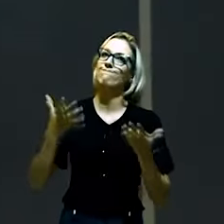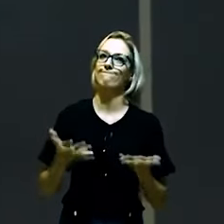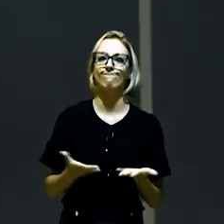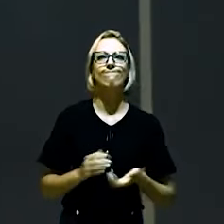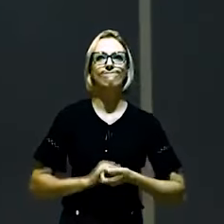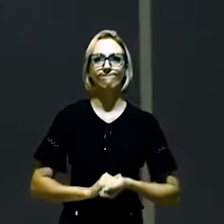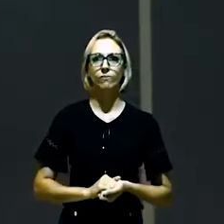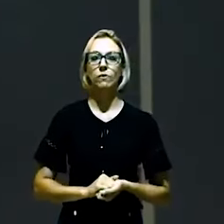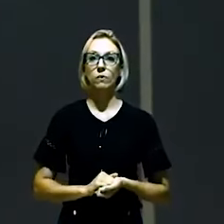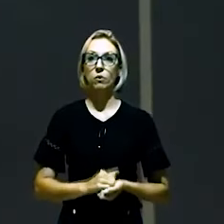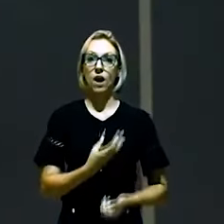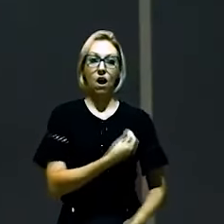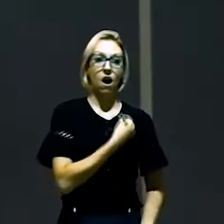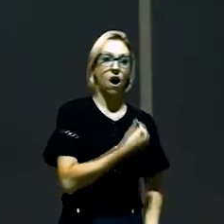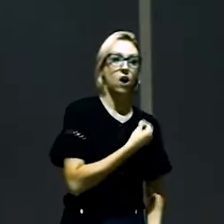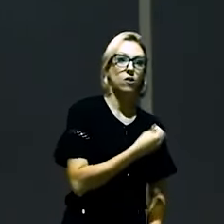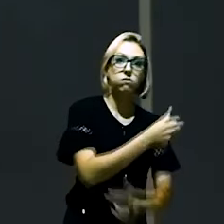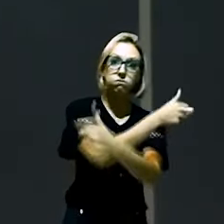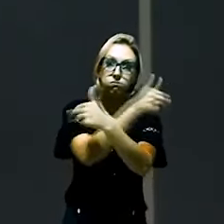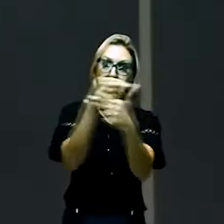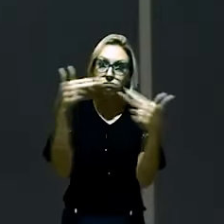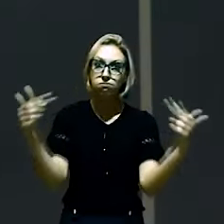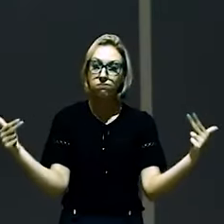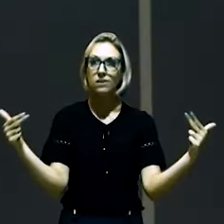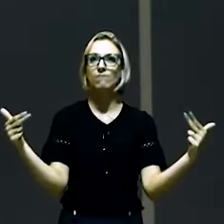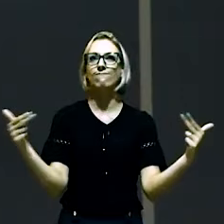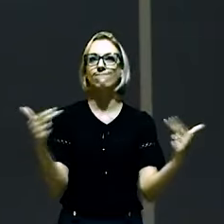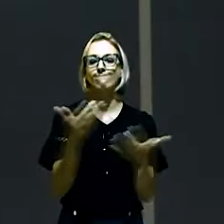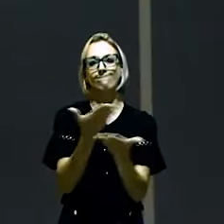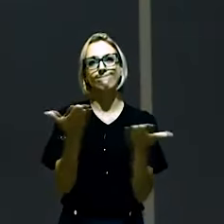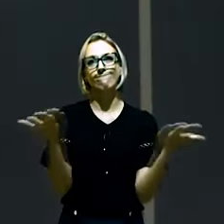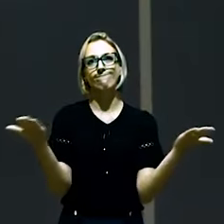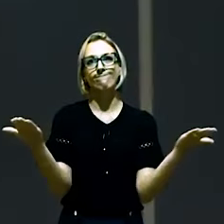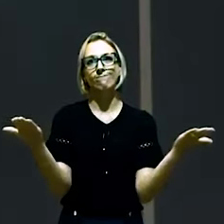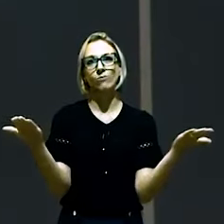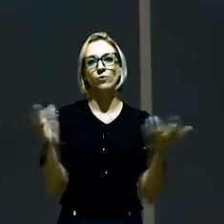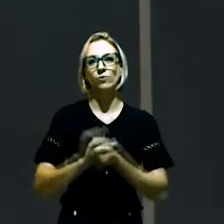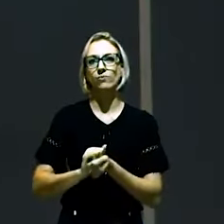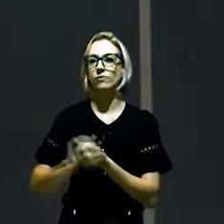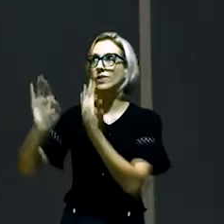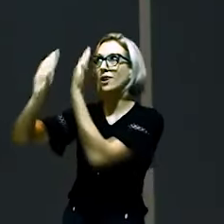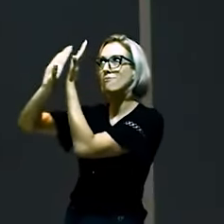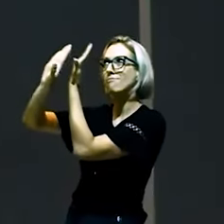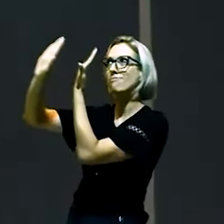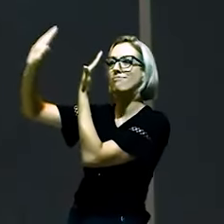Na vida de muitos de nós. Por quê? Porque estamos nos afastando de Deus